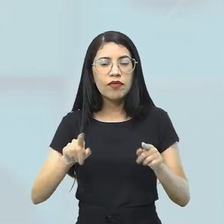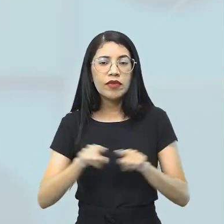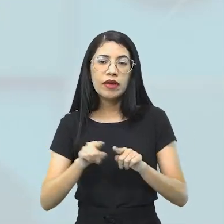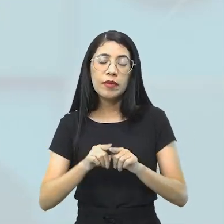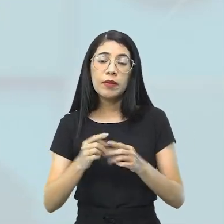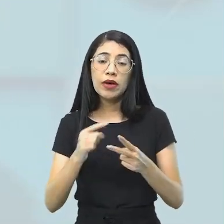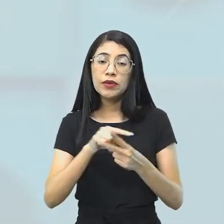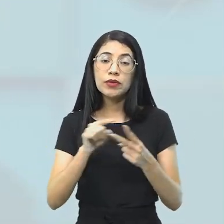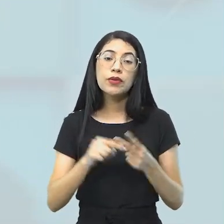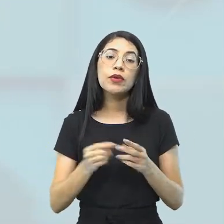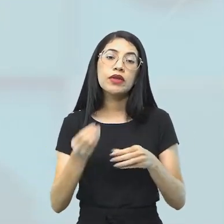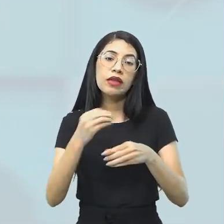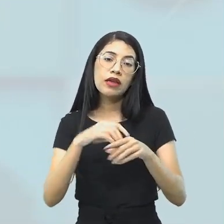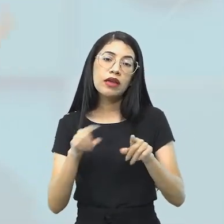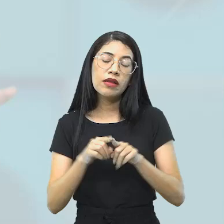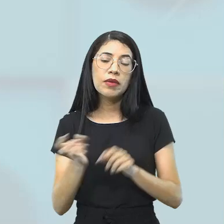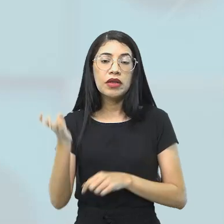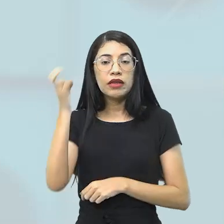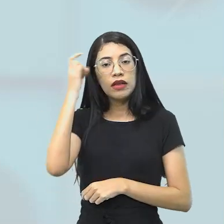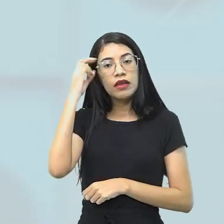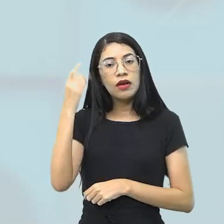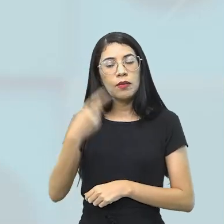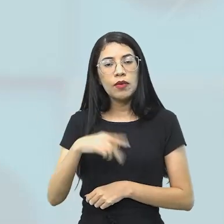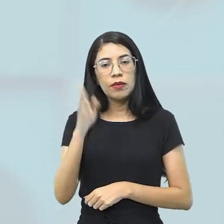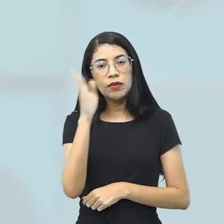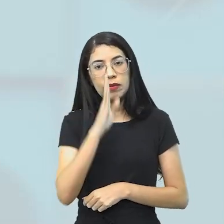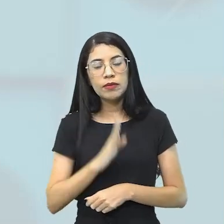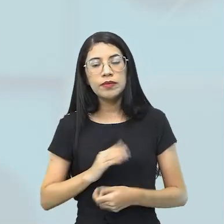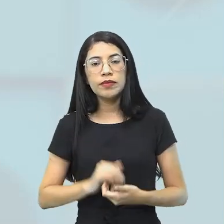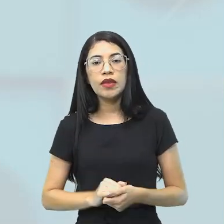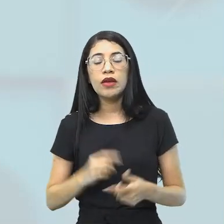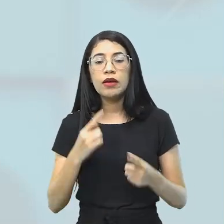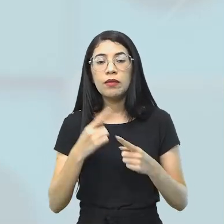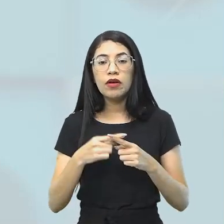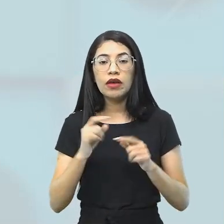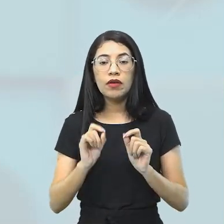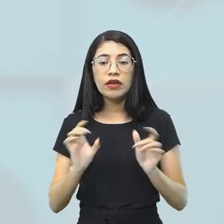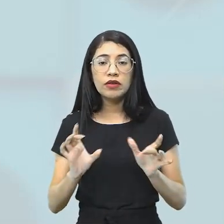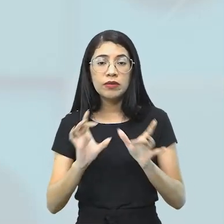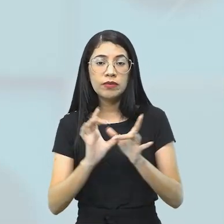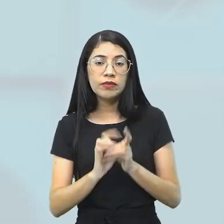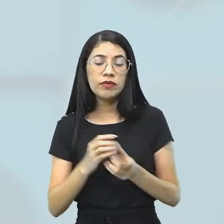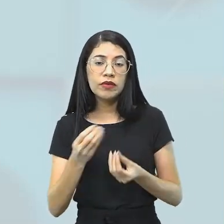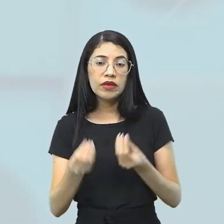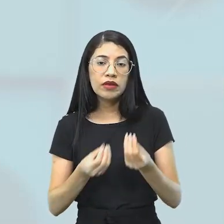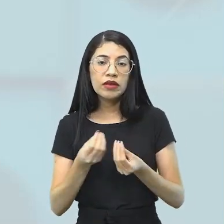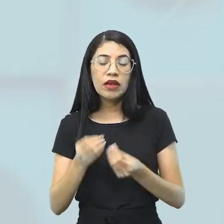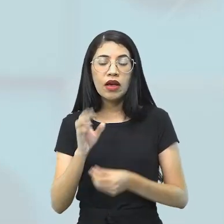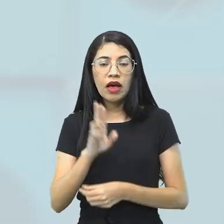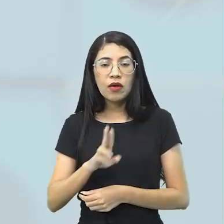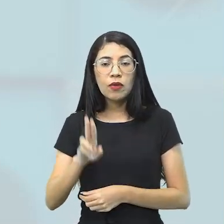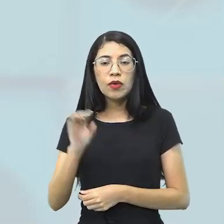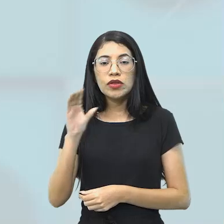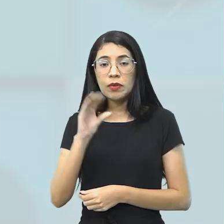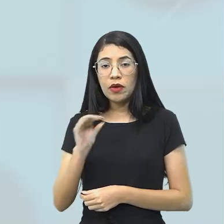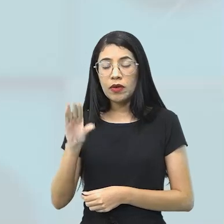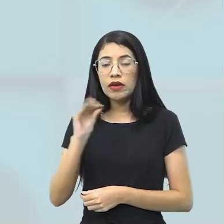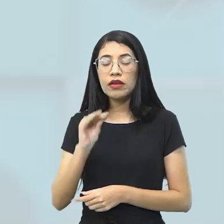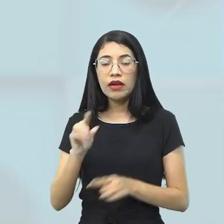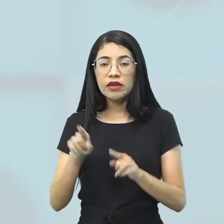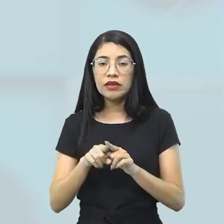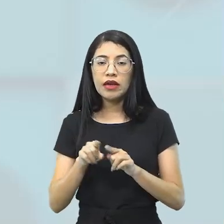fazem parte da nossa cultura, né? Principalmente porque eles são ligados pela questão da